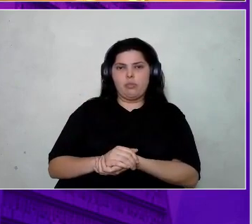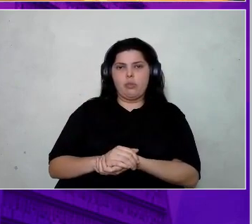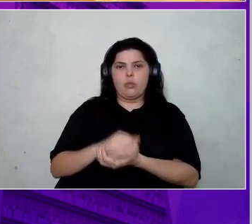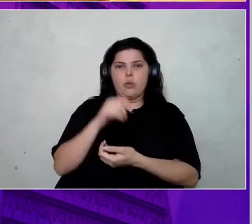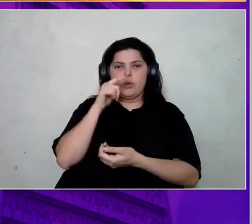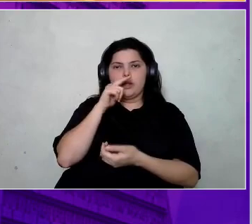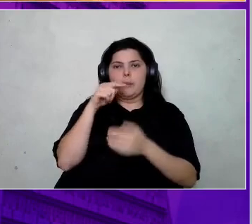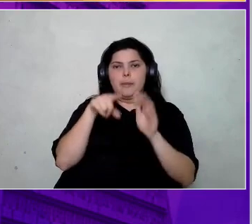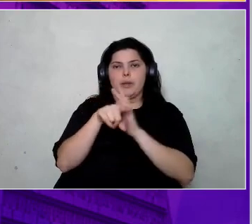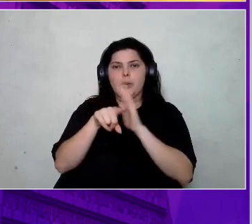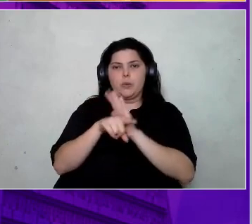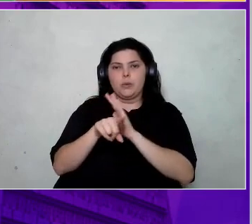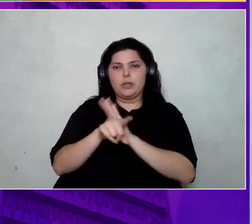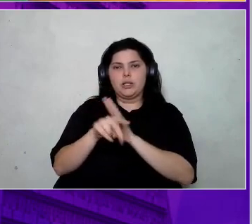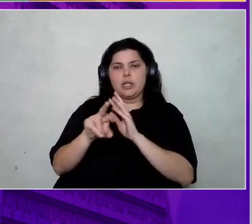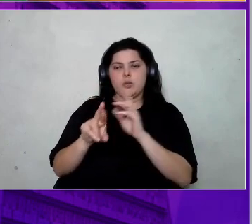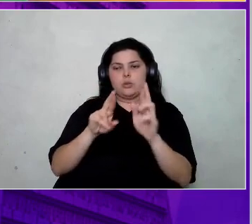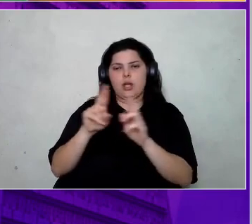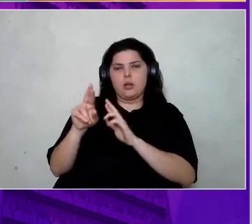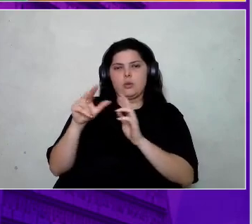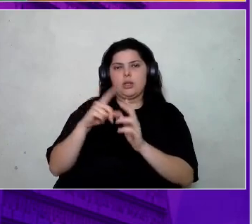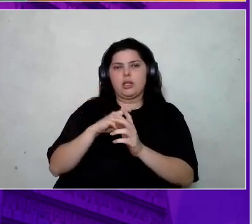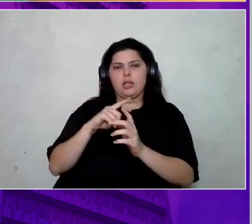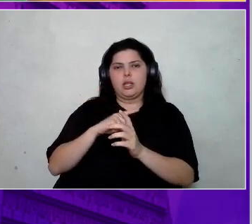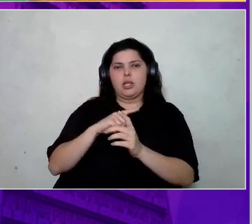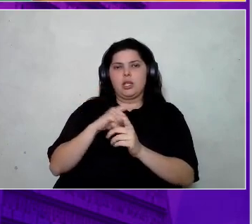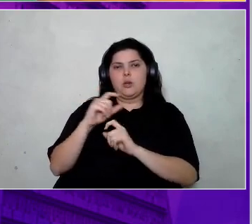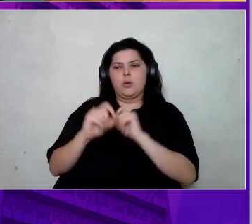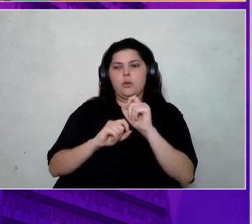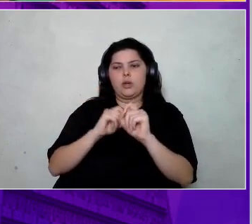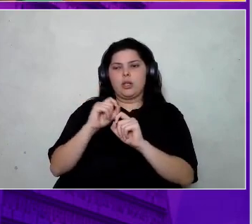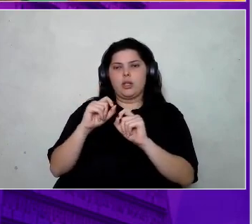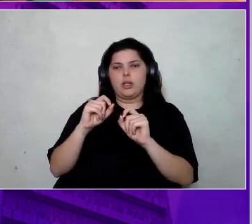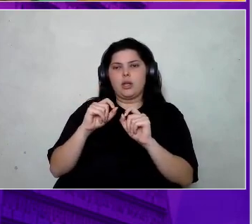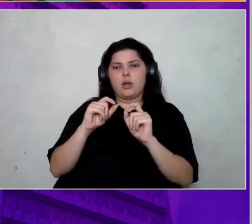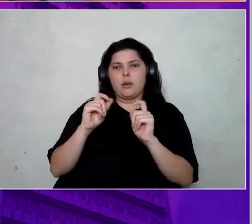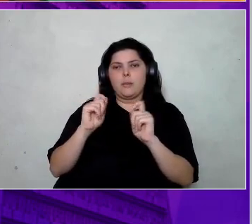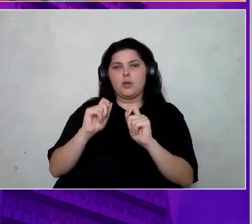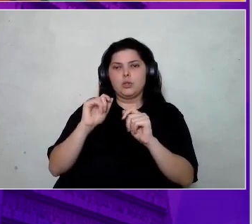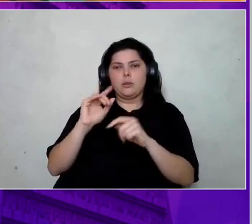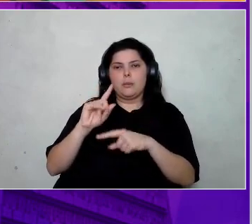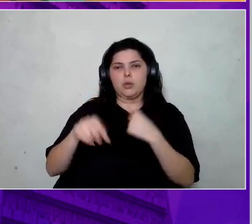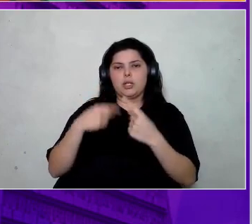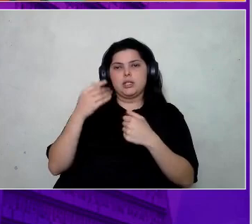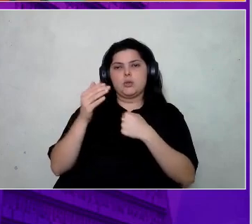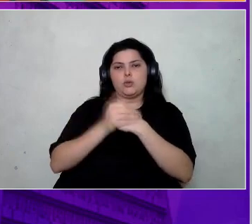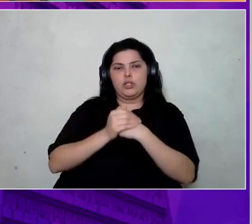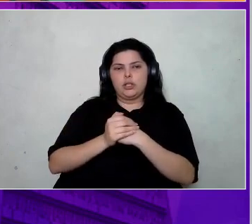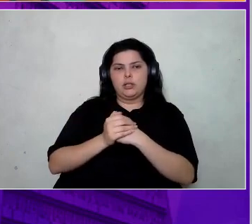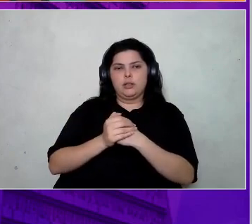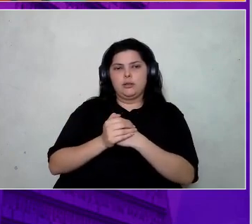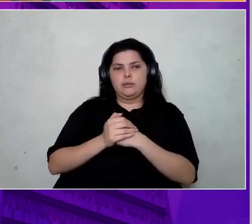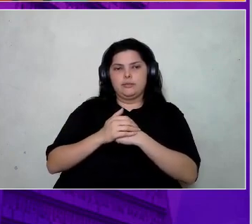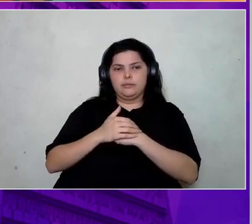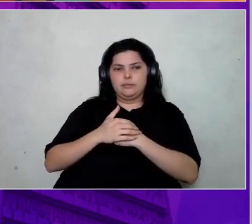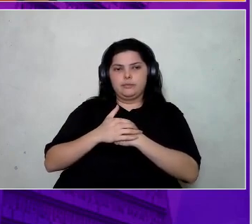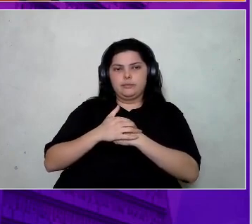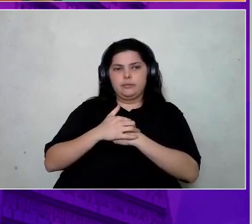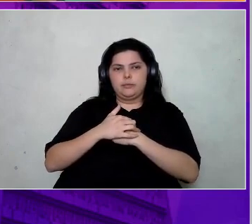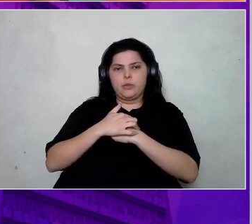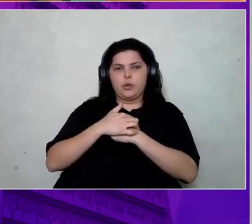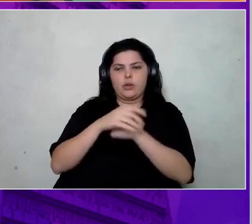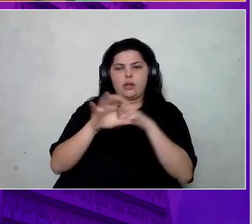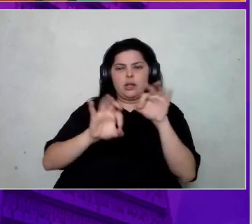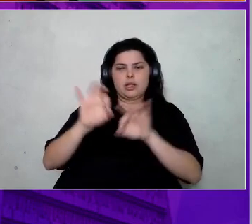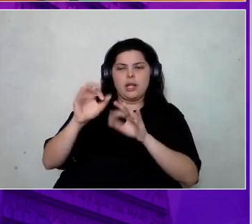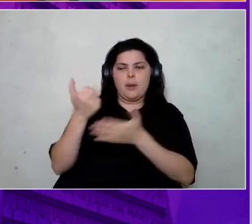Tá? A gente vai extrair quais são o potencial da mudança reprimida, que, né, você vai categorizar ali com base no que as